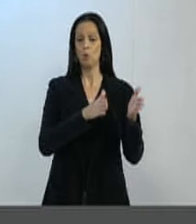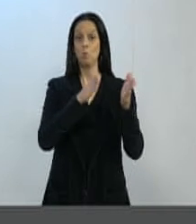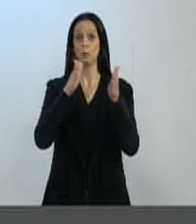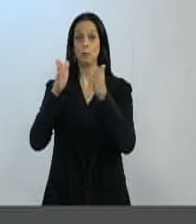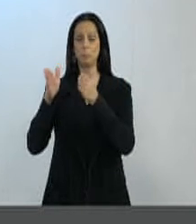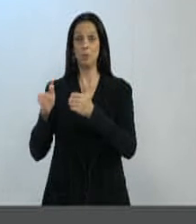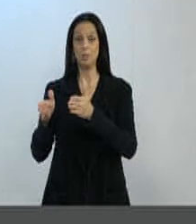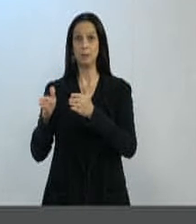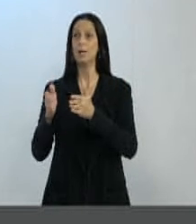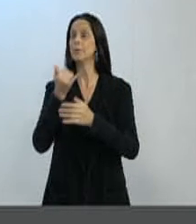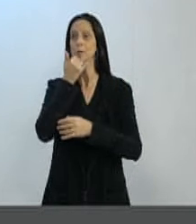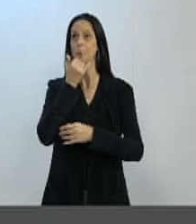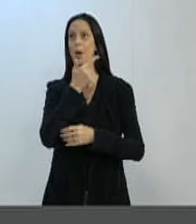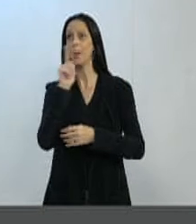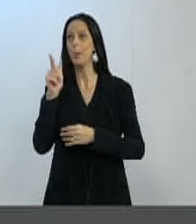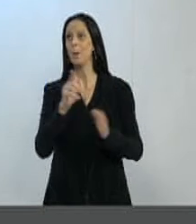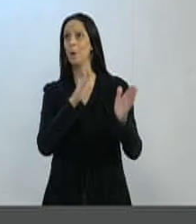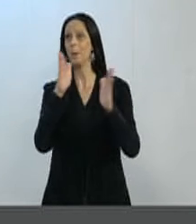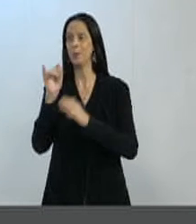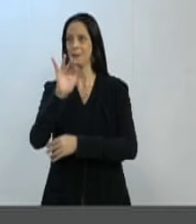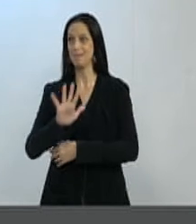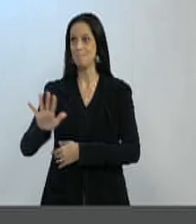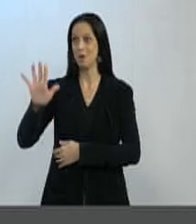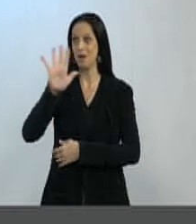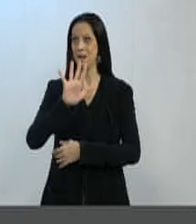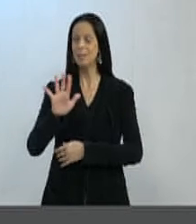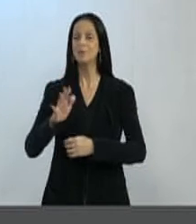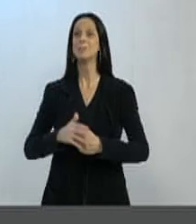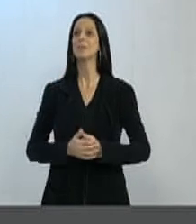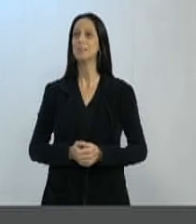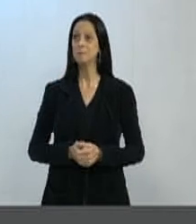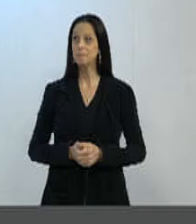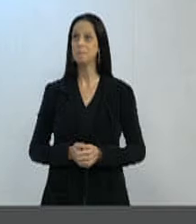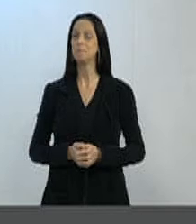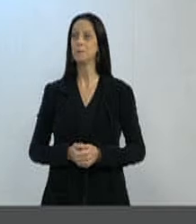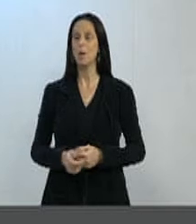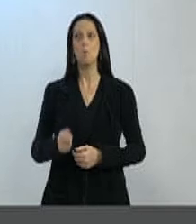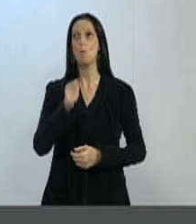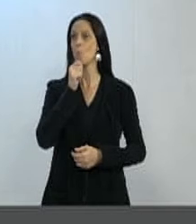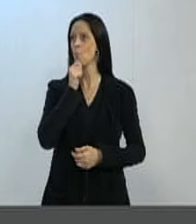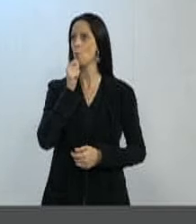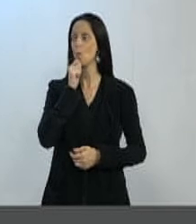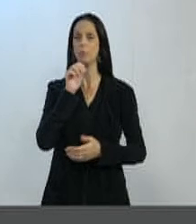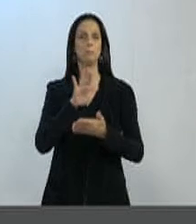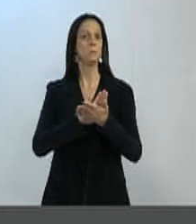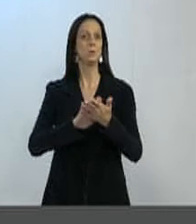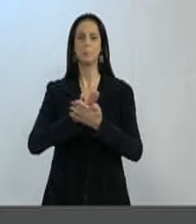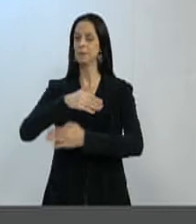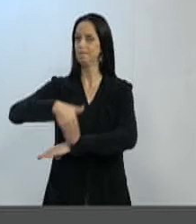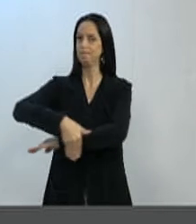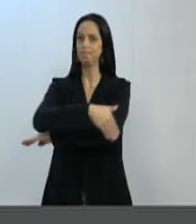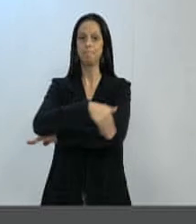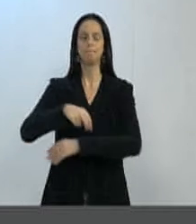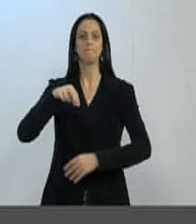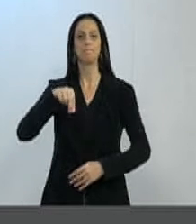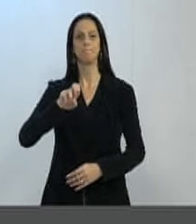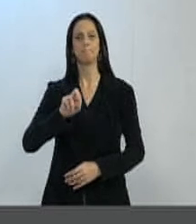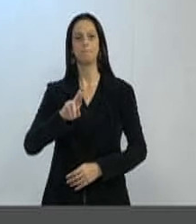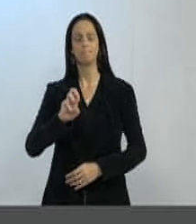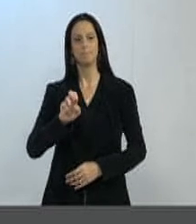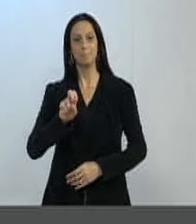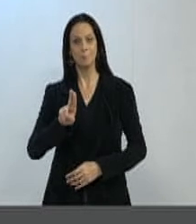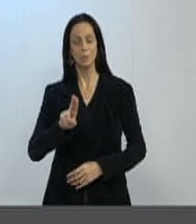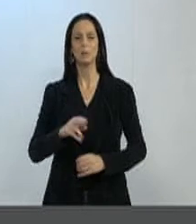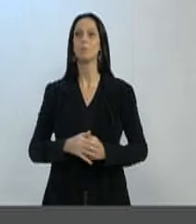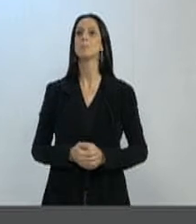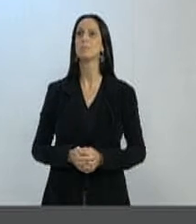na outra imagem, quando ainda havia ali, quando ainda não havia o Nereu Ramos. Ainda tinha a ponte.